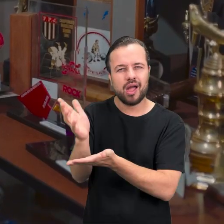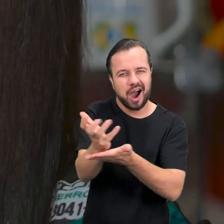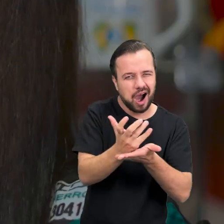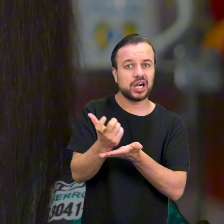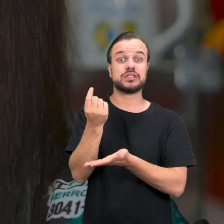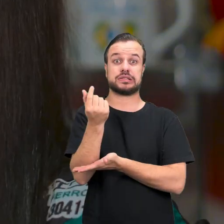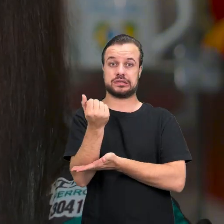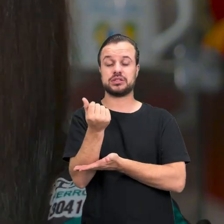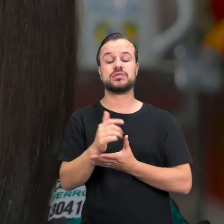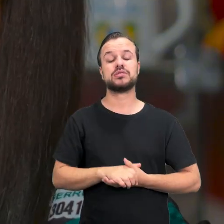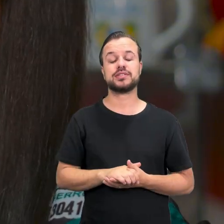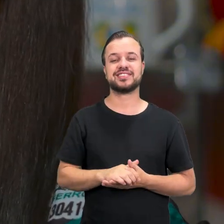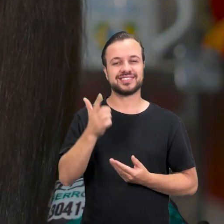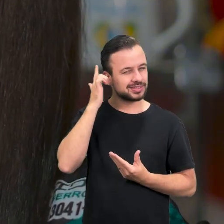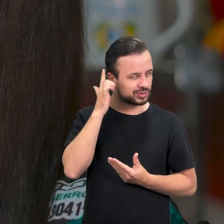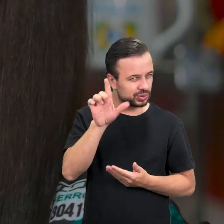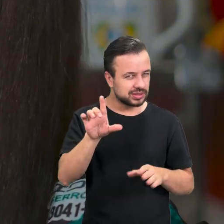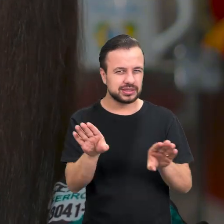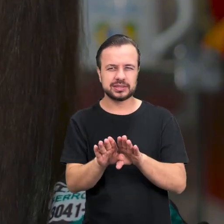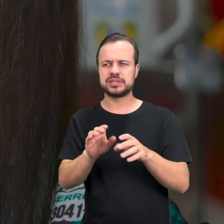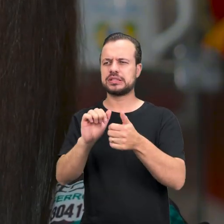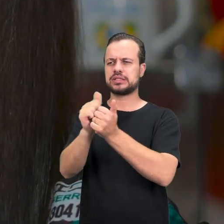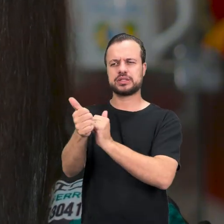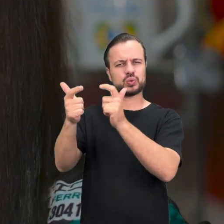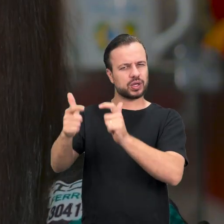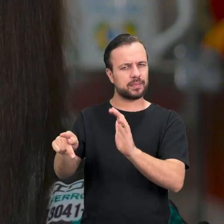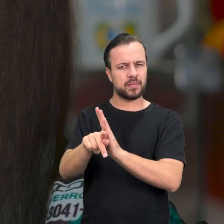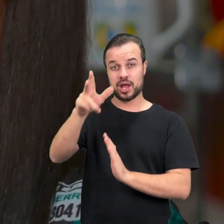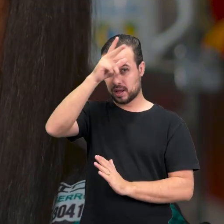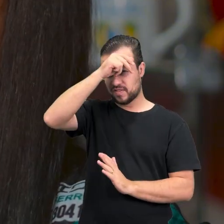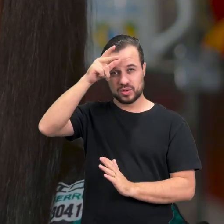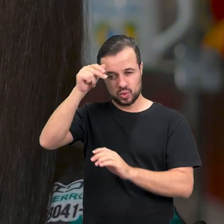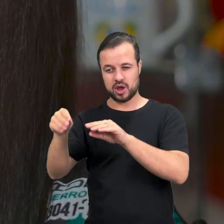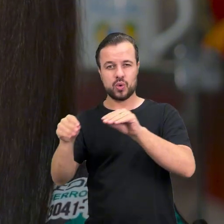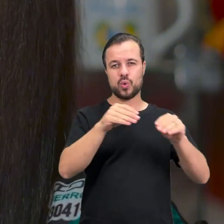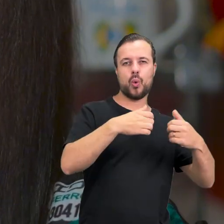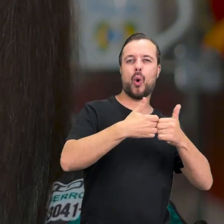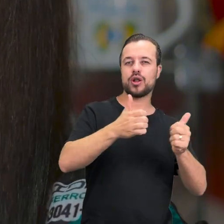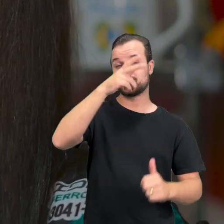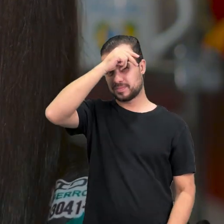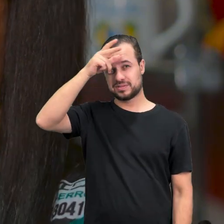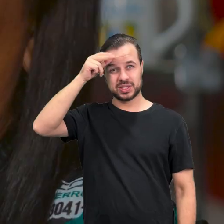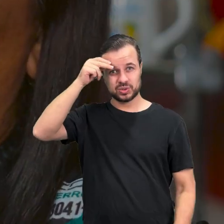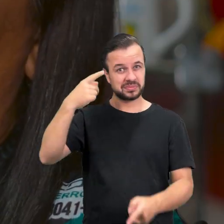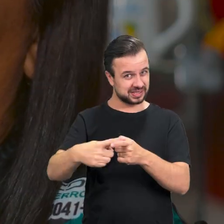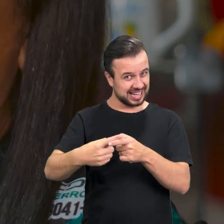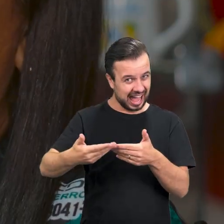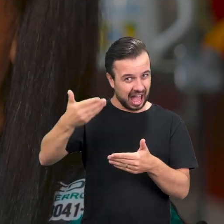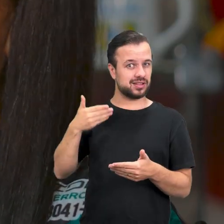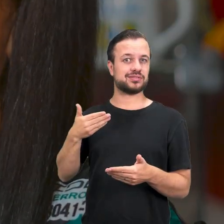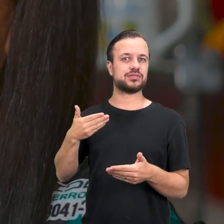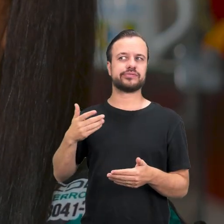verbas, para conseguir os ginásios da prefeitura, o transporte da prefeitura, porque até então a gente tinha